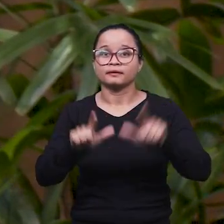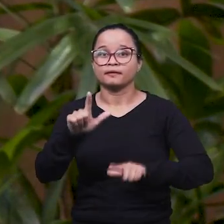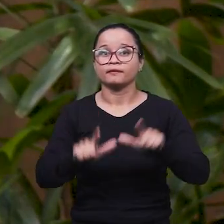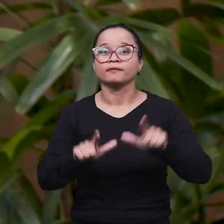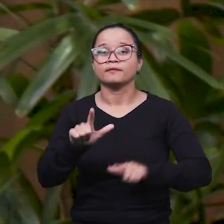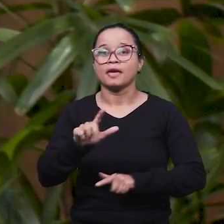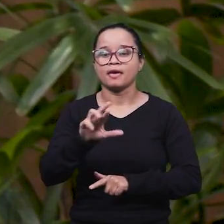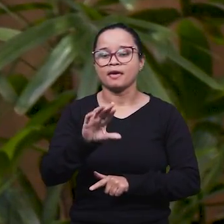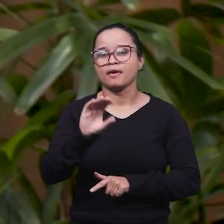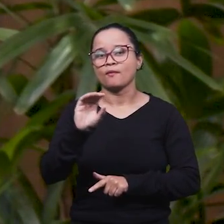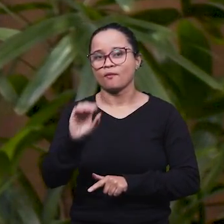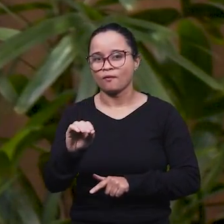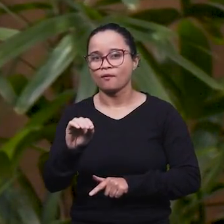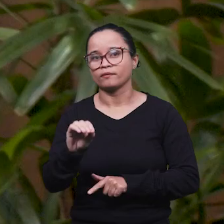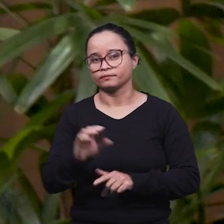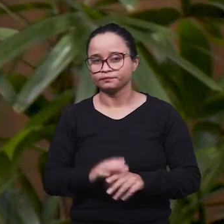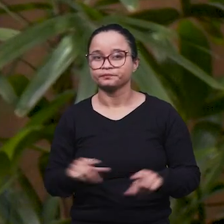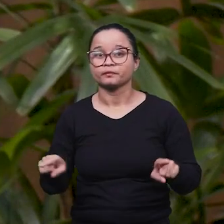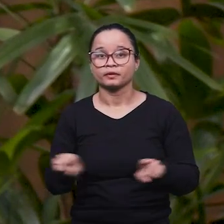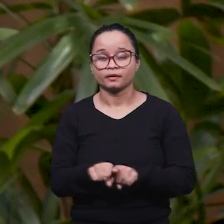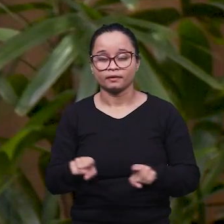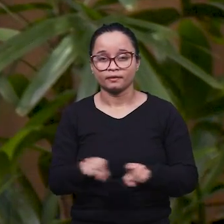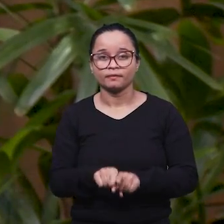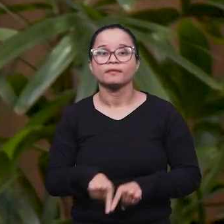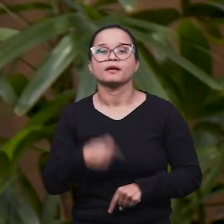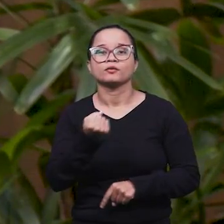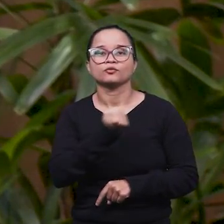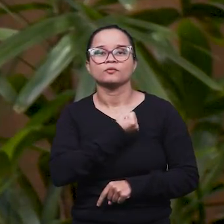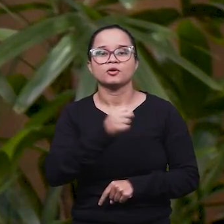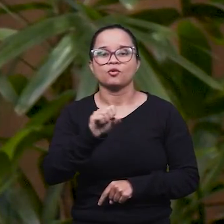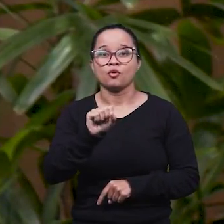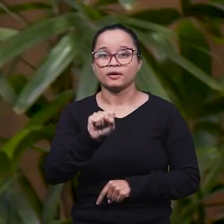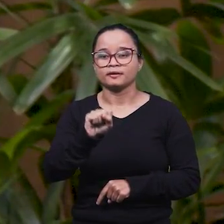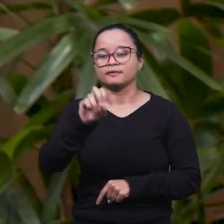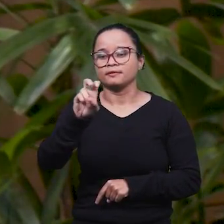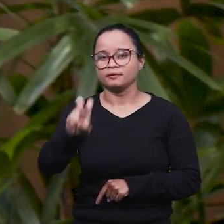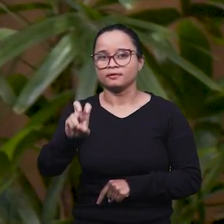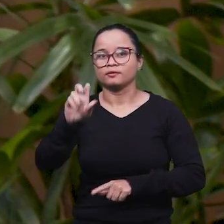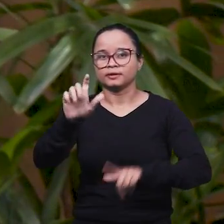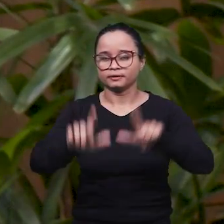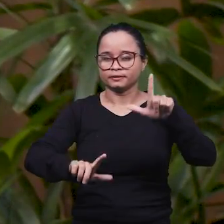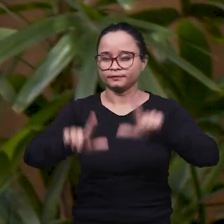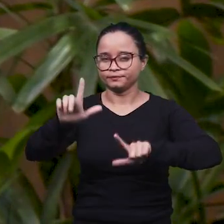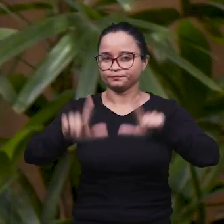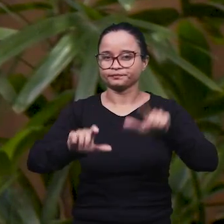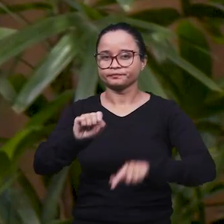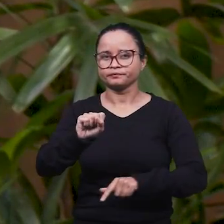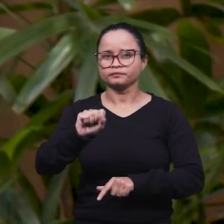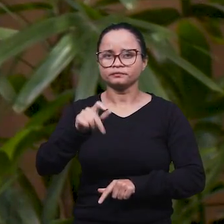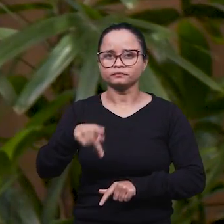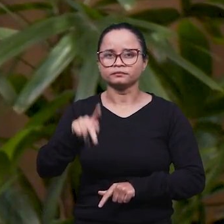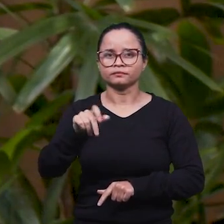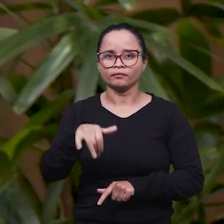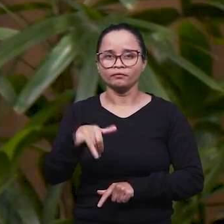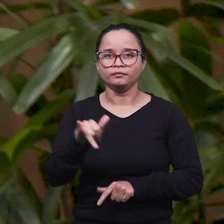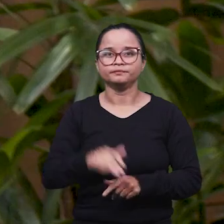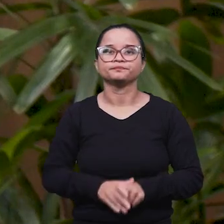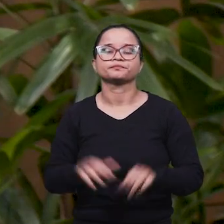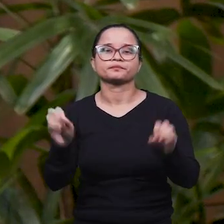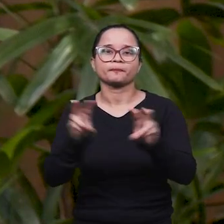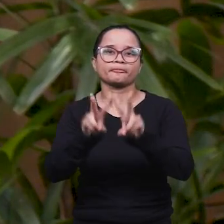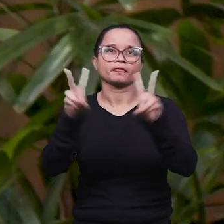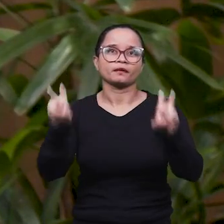e ainda pelo canal 85 da Sky Livre. E no programa de hoje, iremos falar sobre um tema que envolve